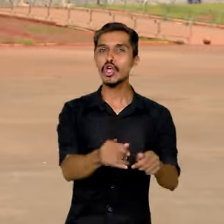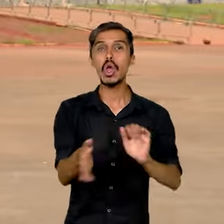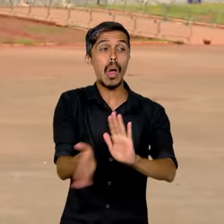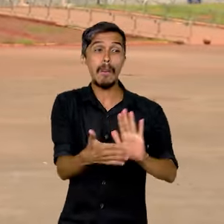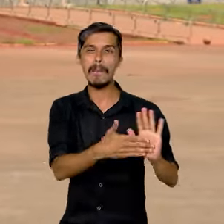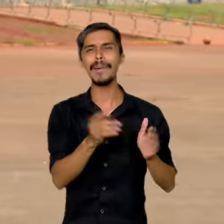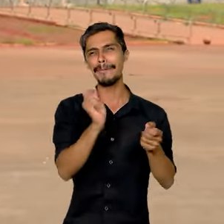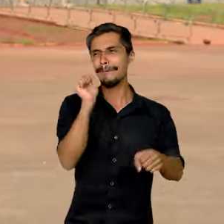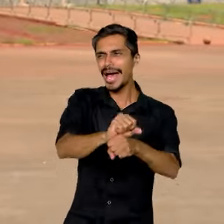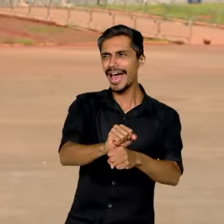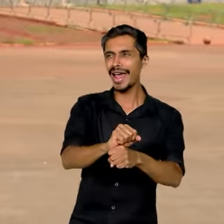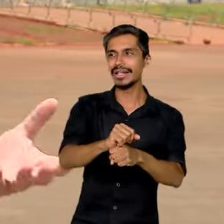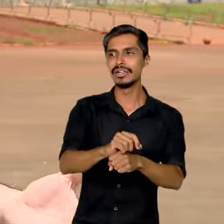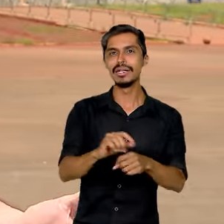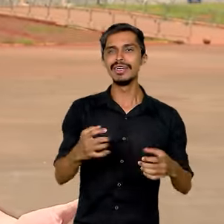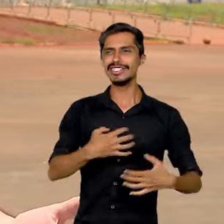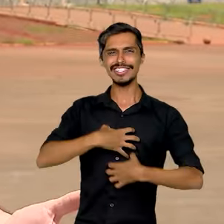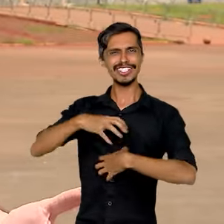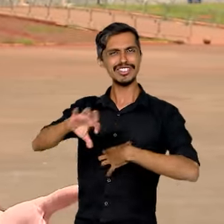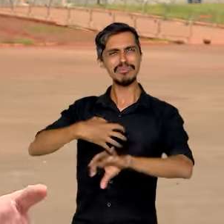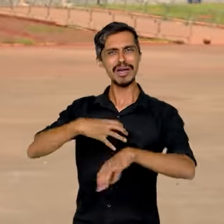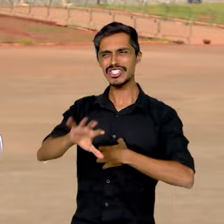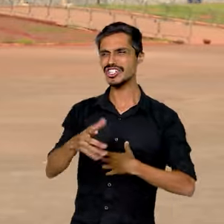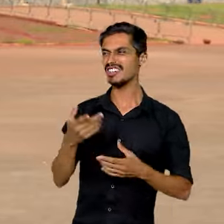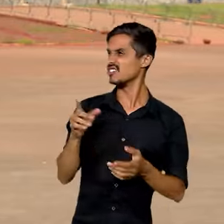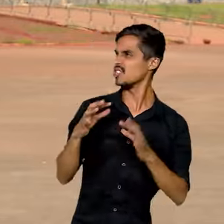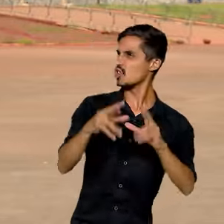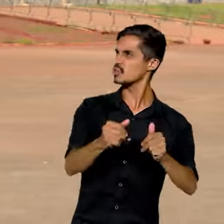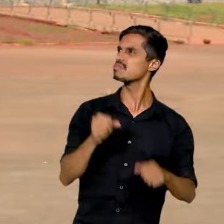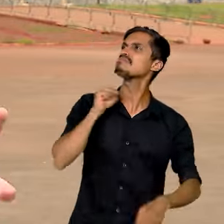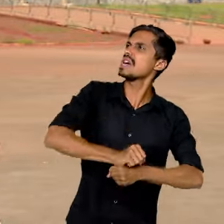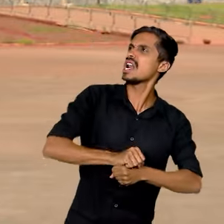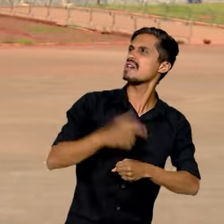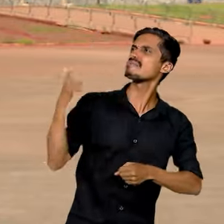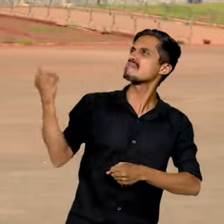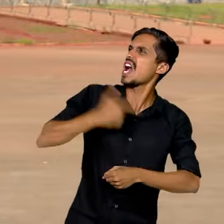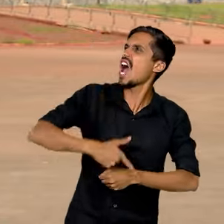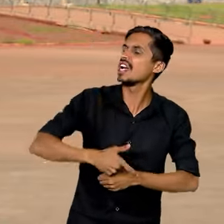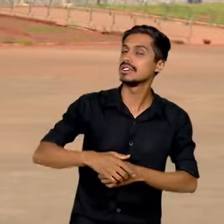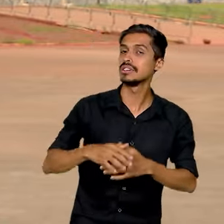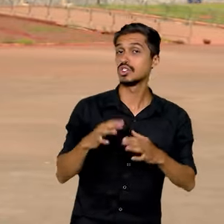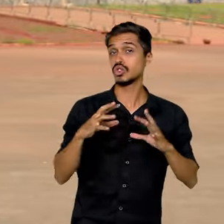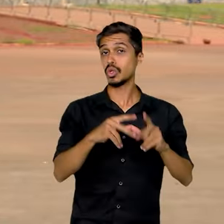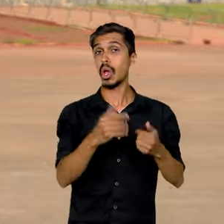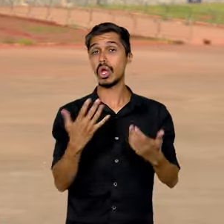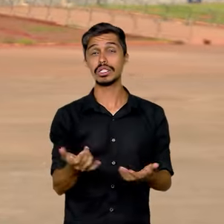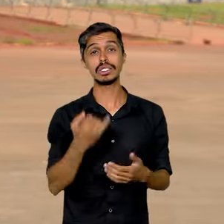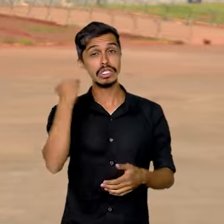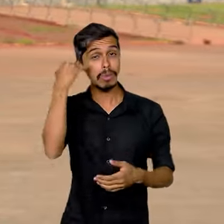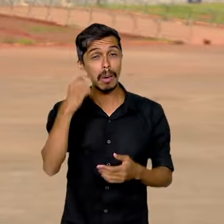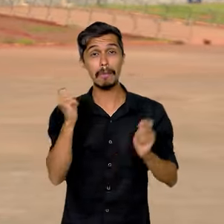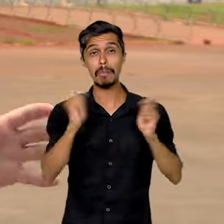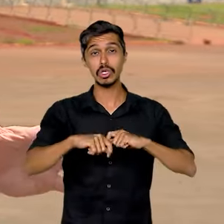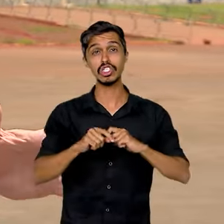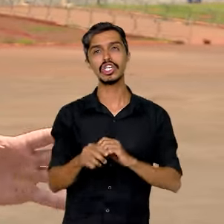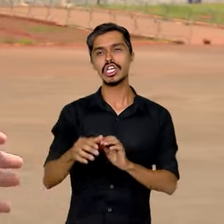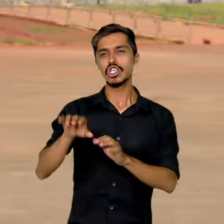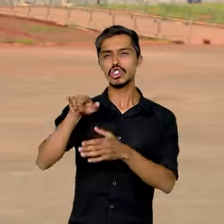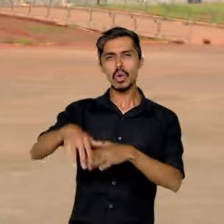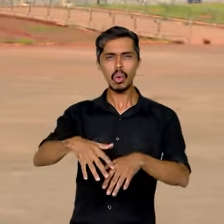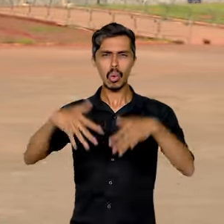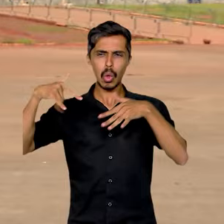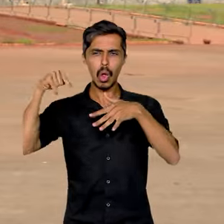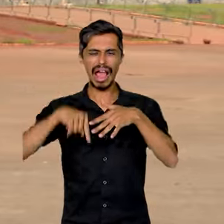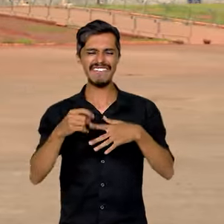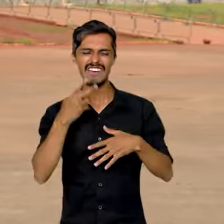os seus colegas de time. Por que não se solidarizam? A CBF e a Federação Espanhola poderiam, por exemplo, tirar 10 pontos de